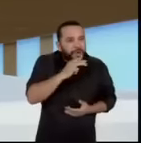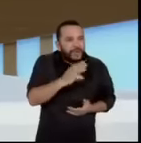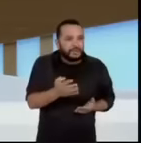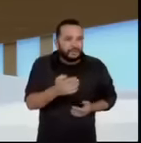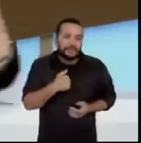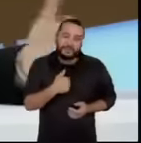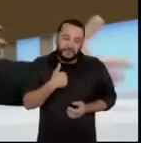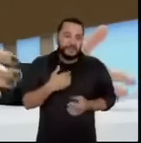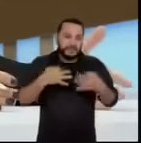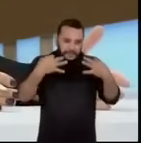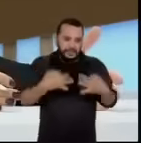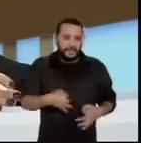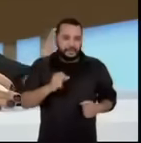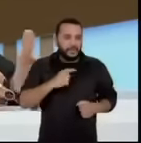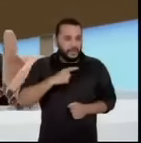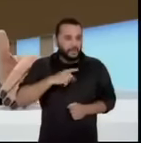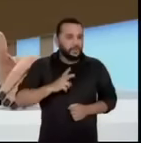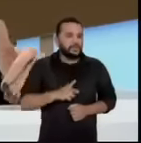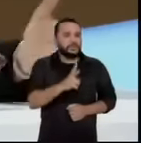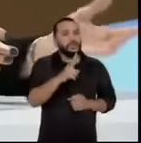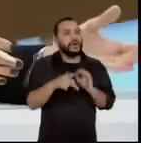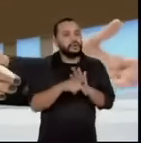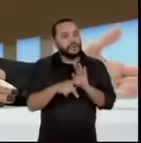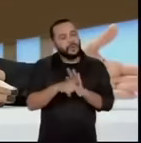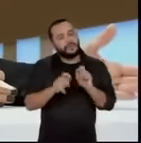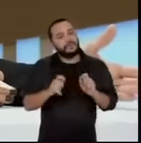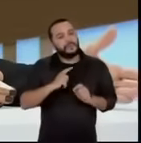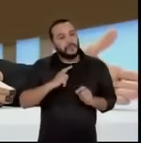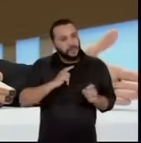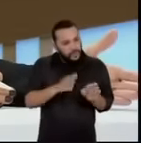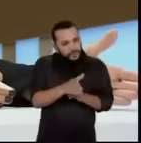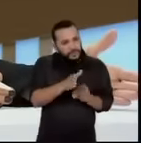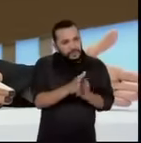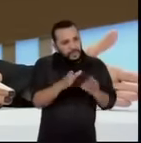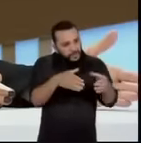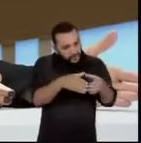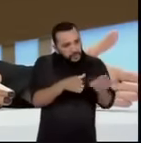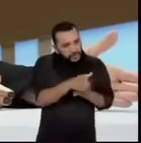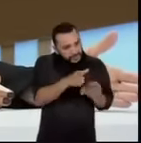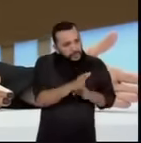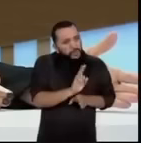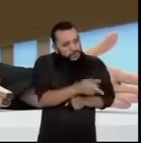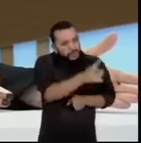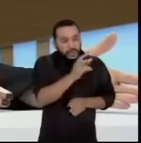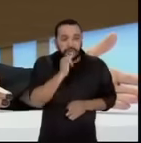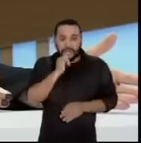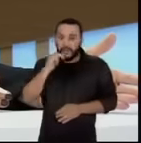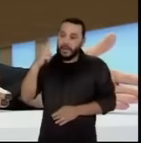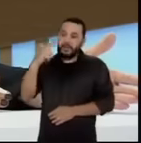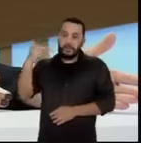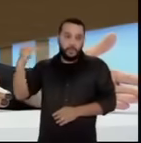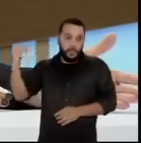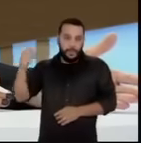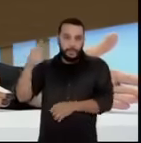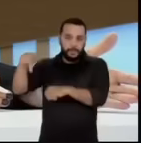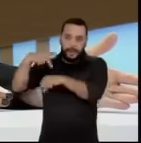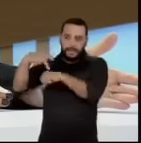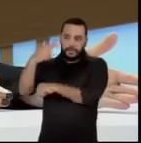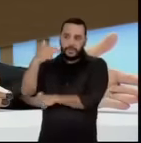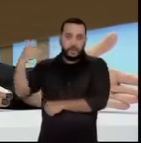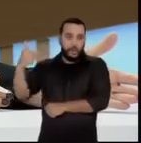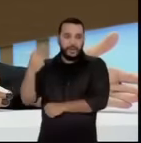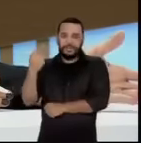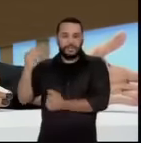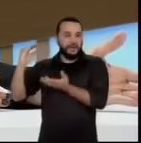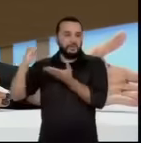mais lógico continuar com os conselhos? A Noruega, por exemplo, suspendeu um aporte de recursos